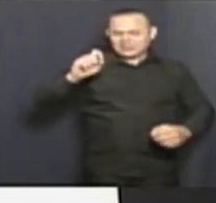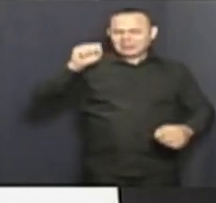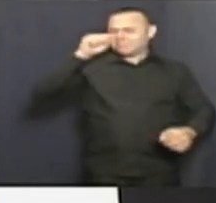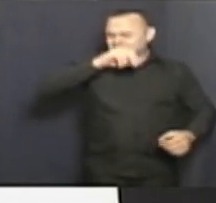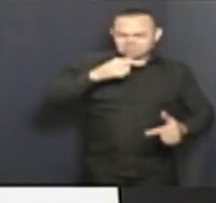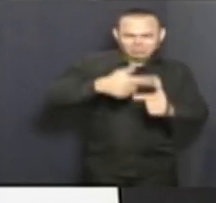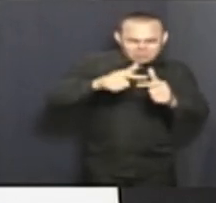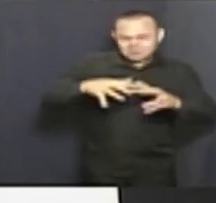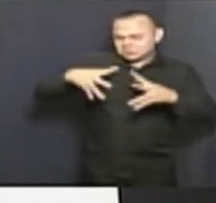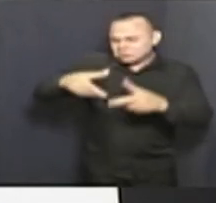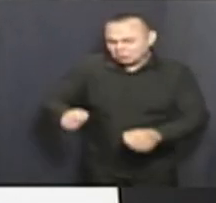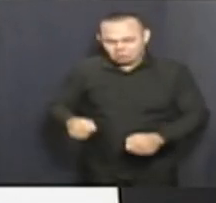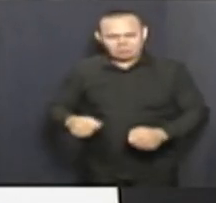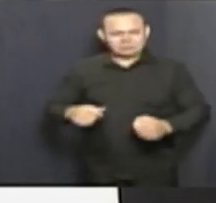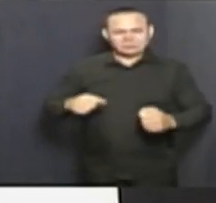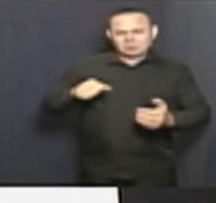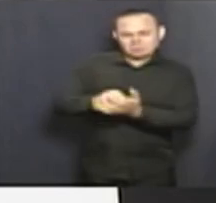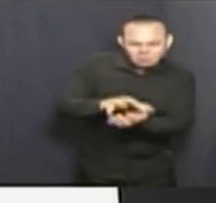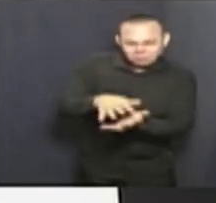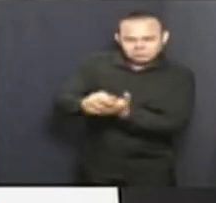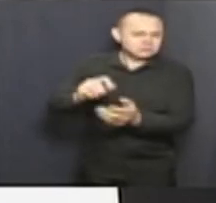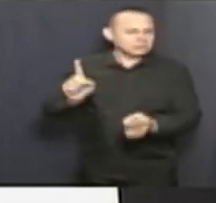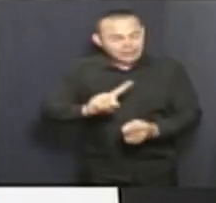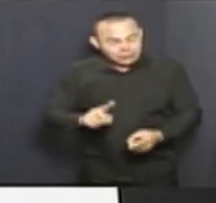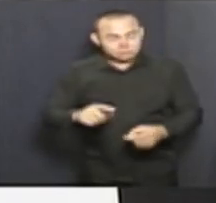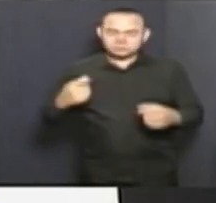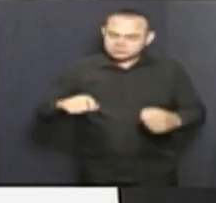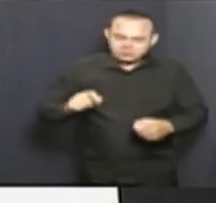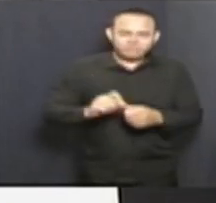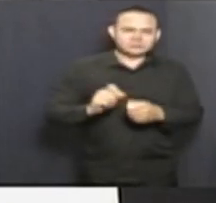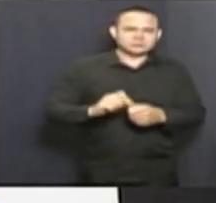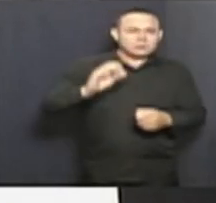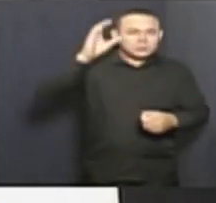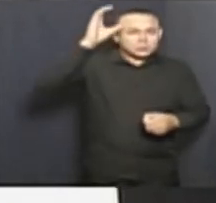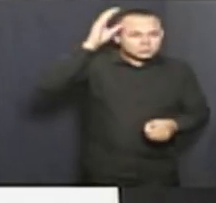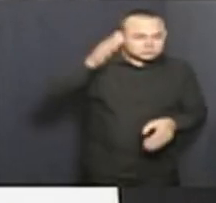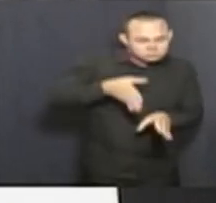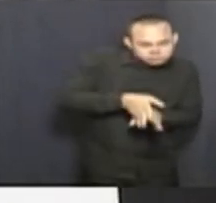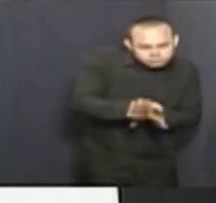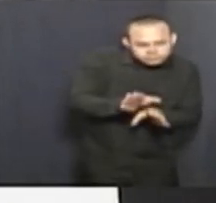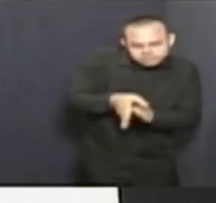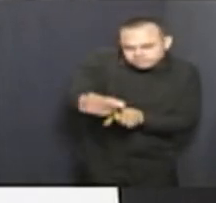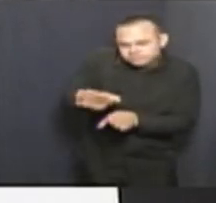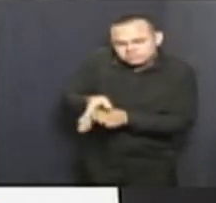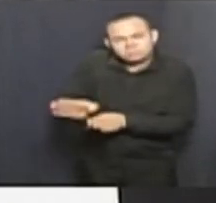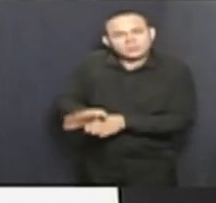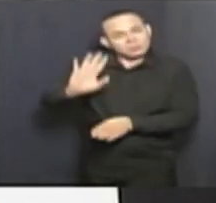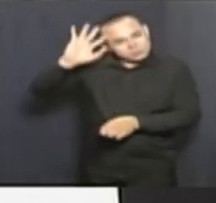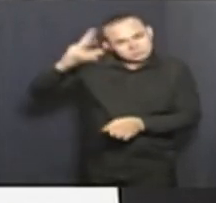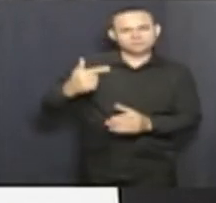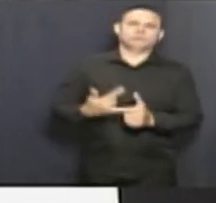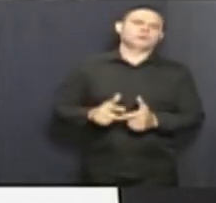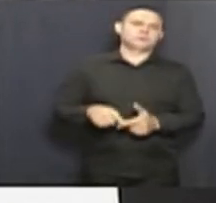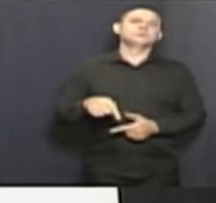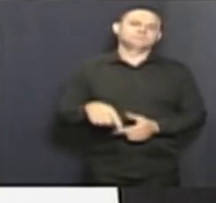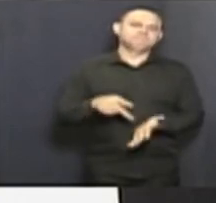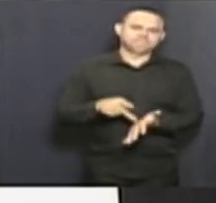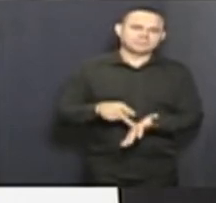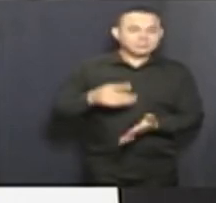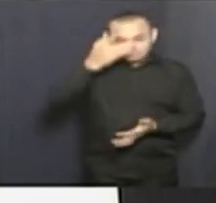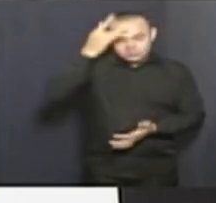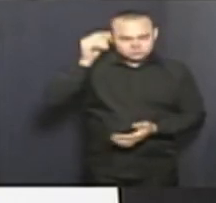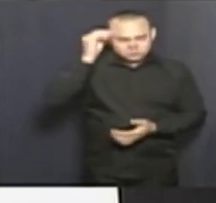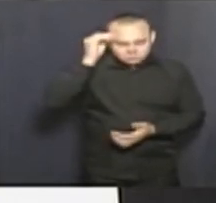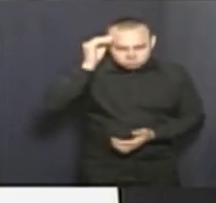pessoas conscientizando nós vamos efetivamente resolver esse problema e então nós temos que